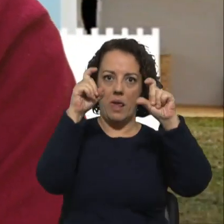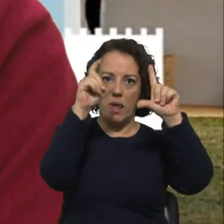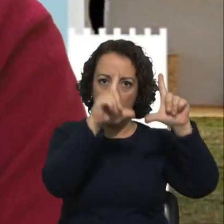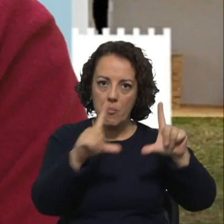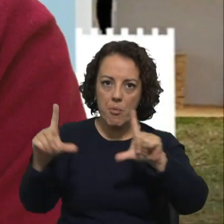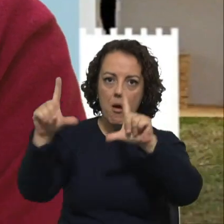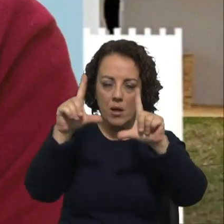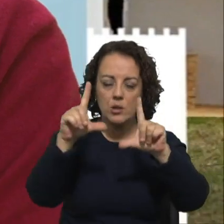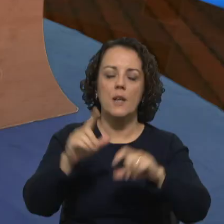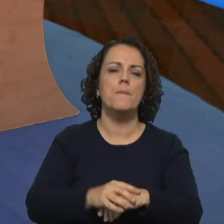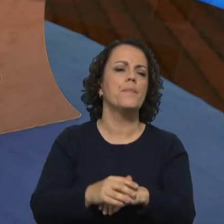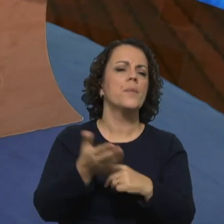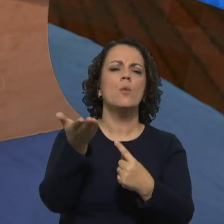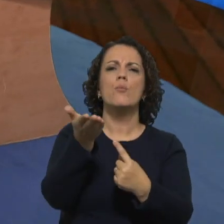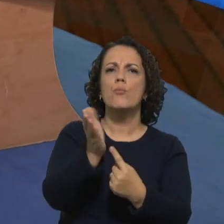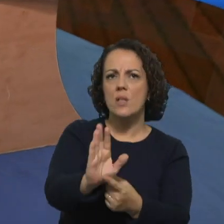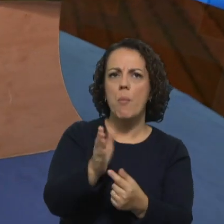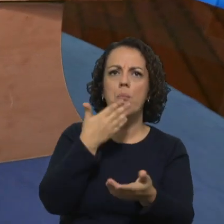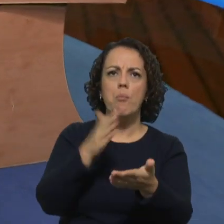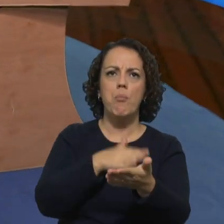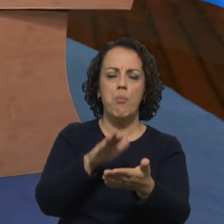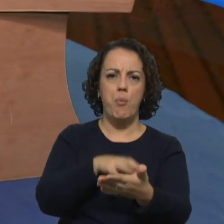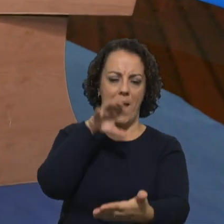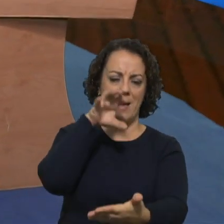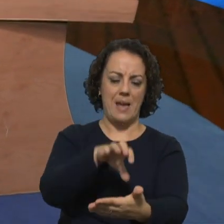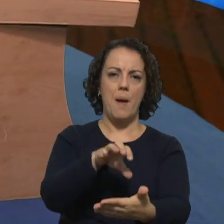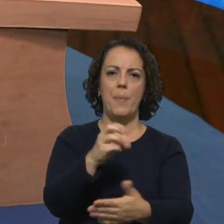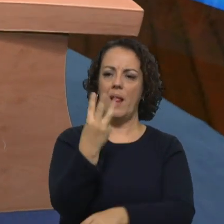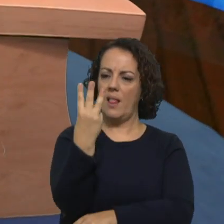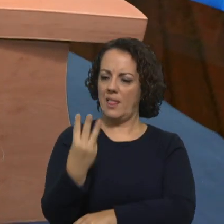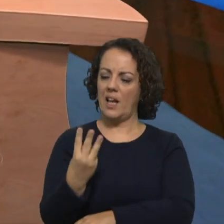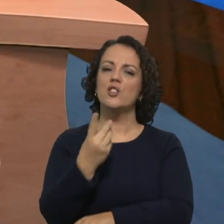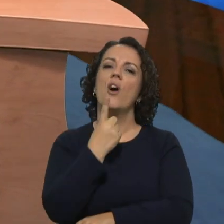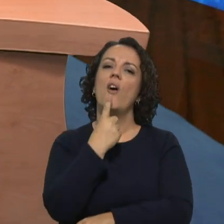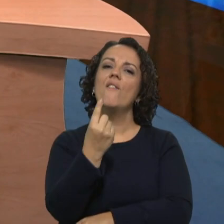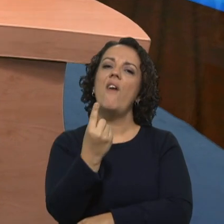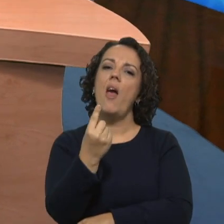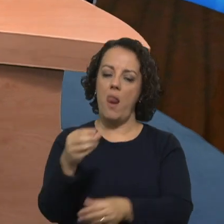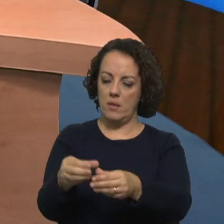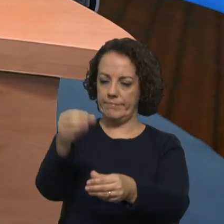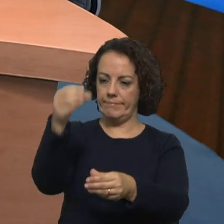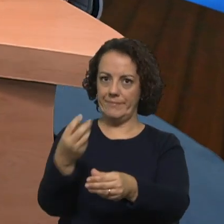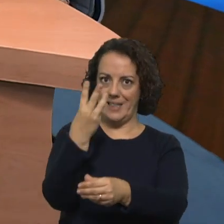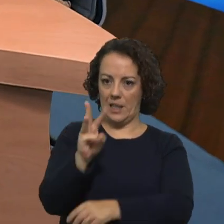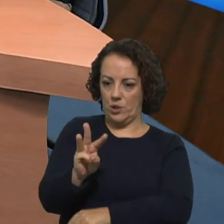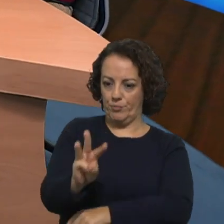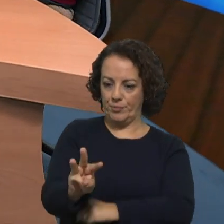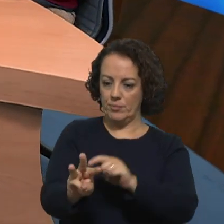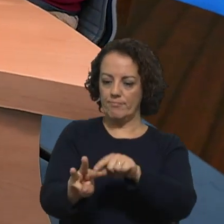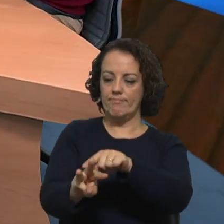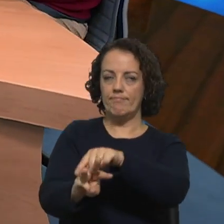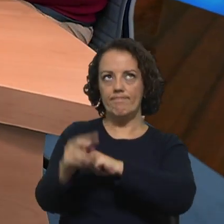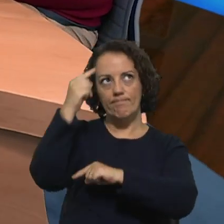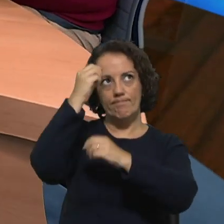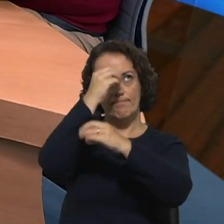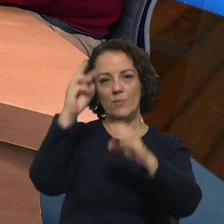desde logo na capa, as 3 velas que aparecem, que simbolizam os 3 pastores, na minha opinião, e a palavra do Evangelho que se